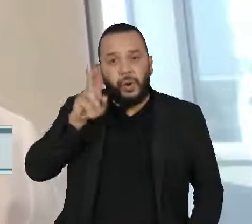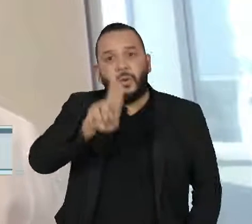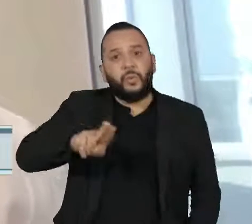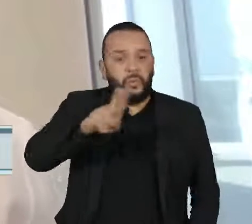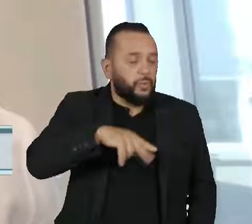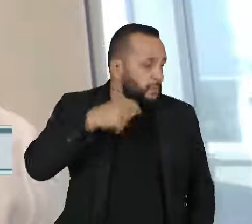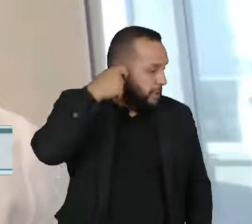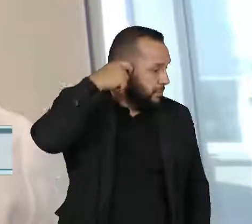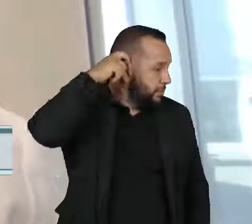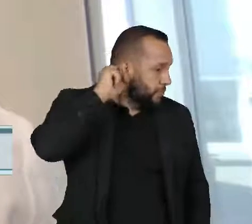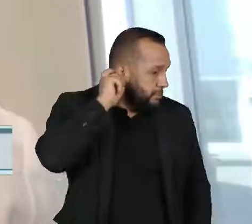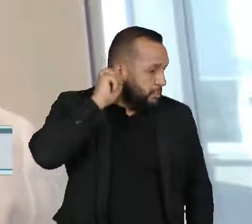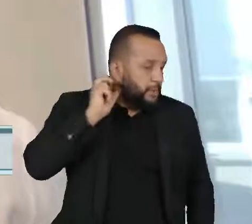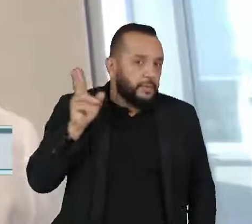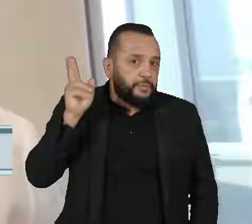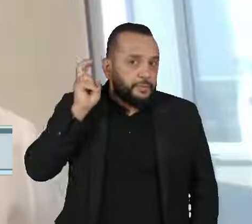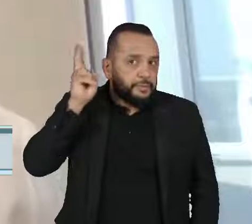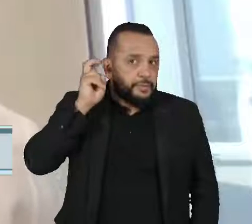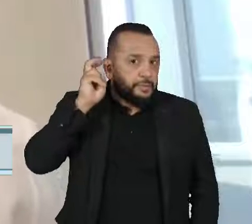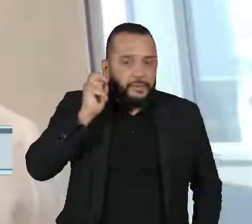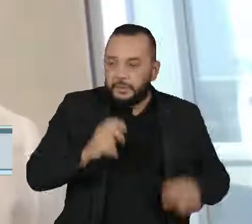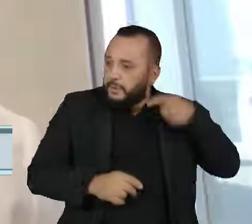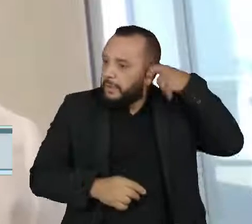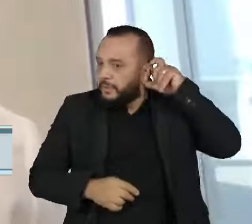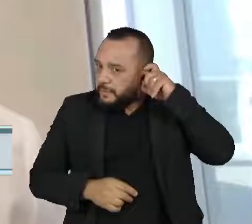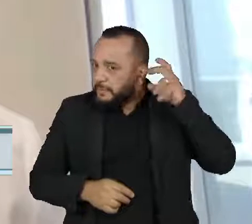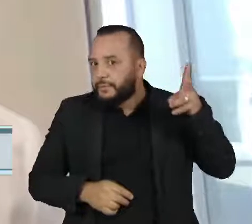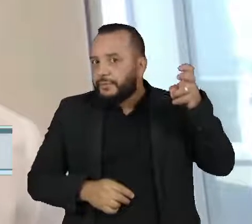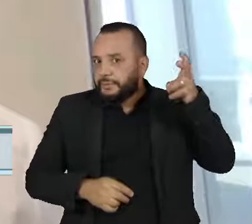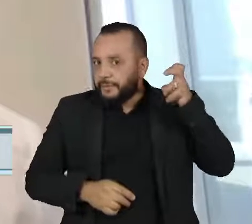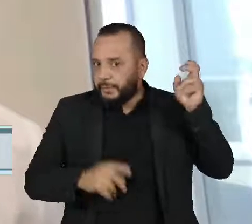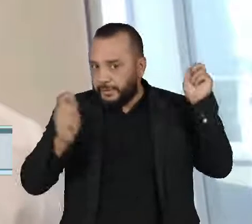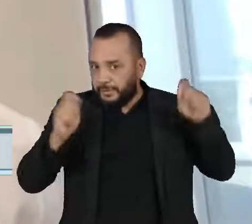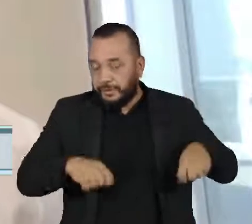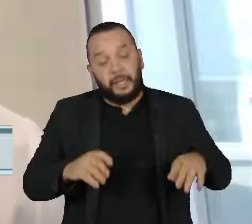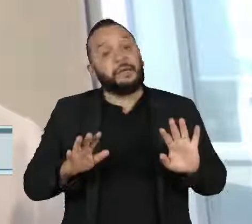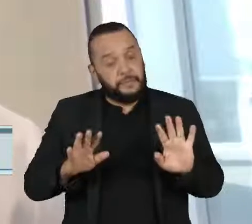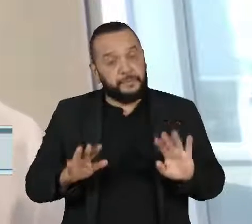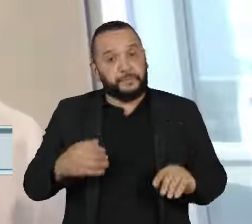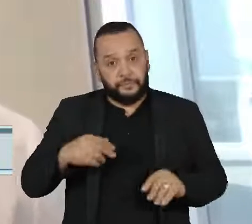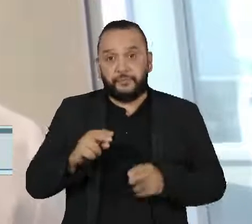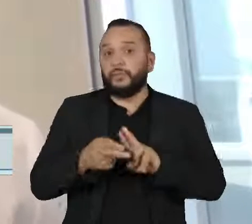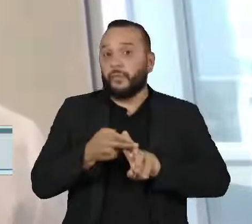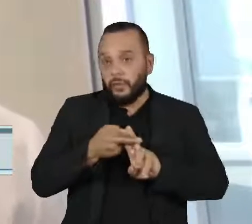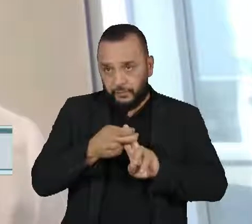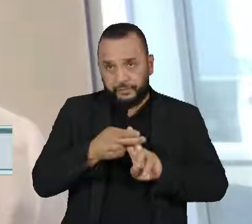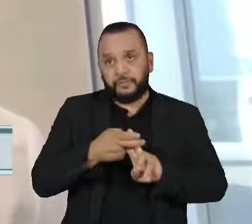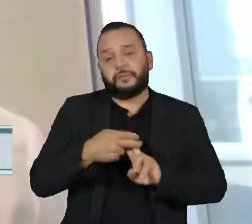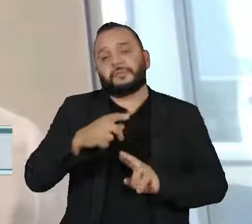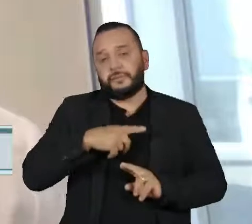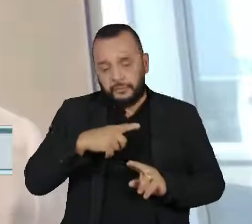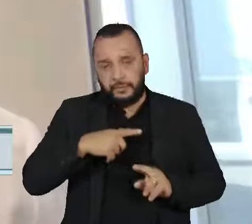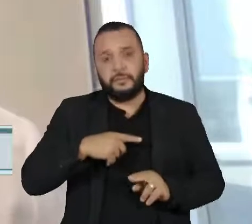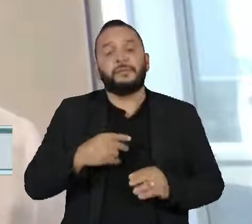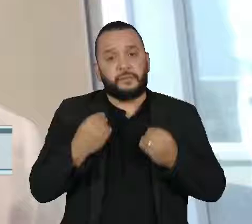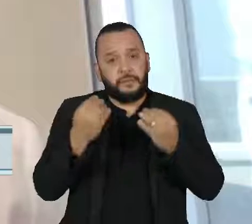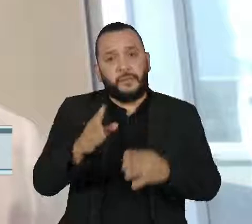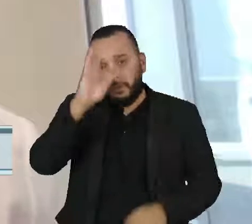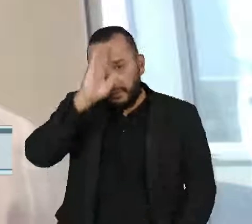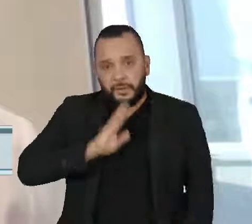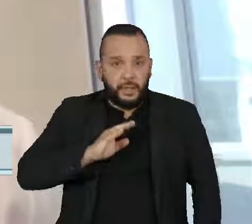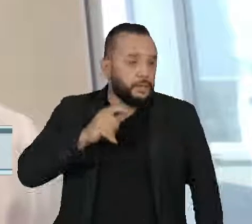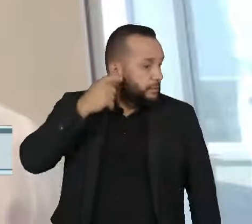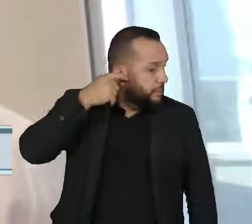tem essa possibilidade de usar o aparelho. É importante lembrar que na rede pública, no SUS, nós temos esses aparelhos para dar para os pacientes